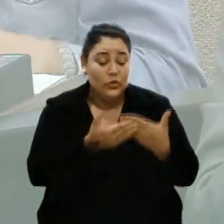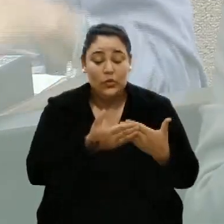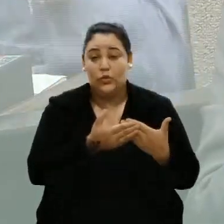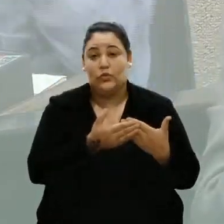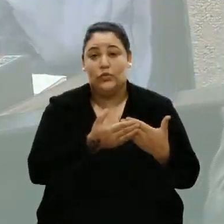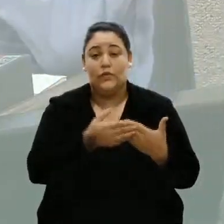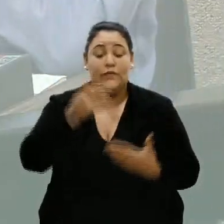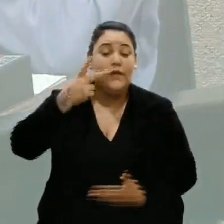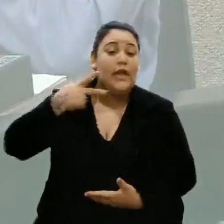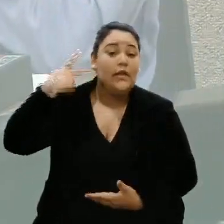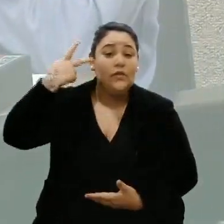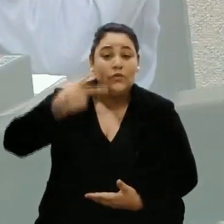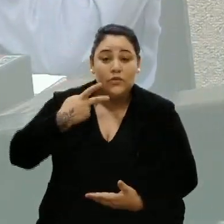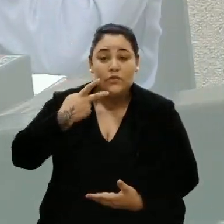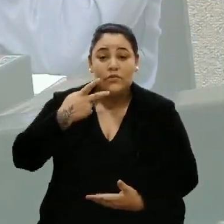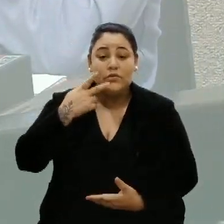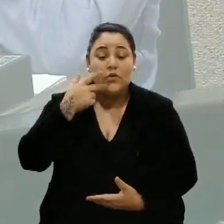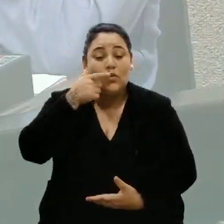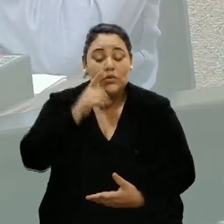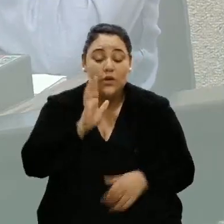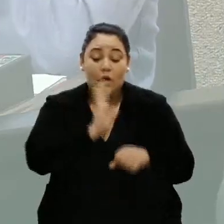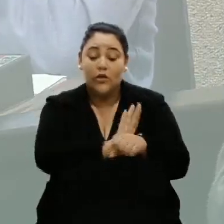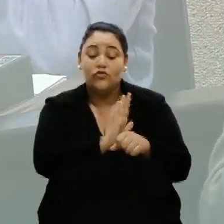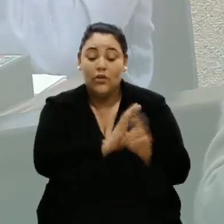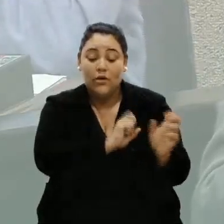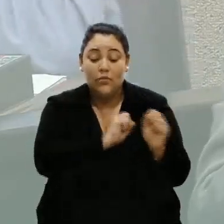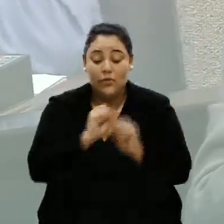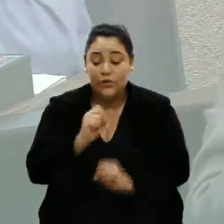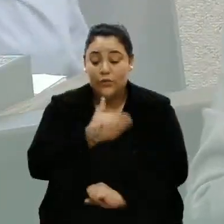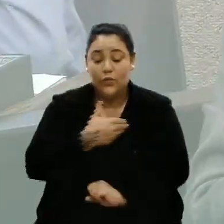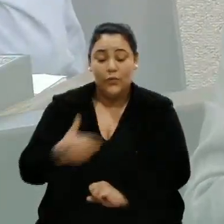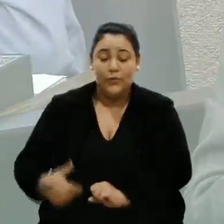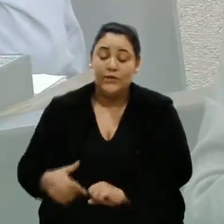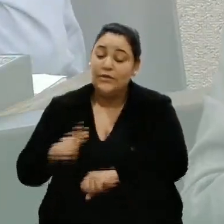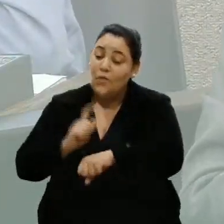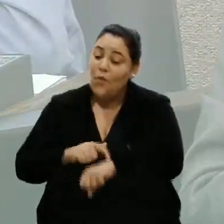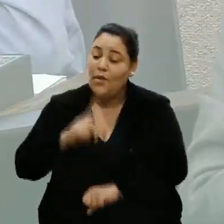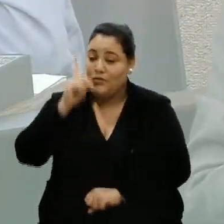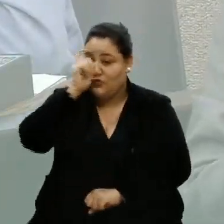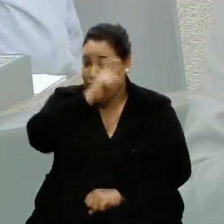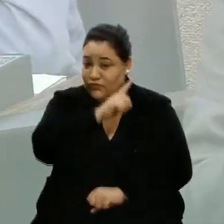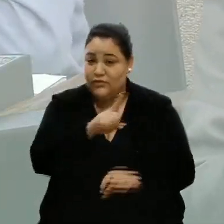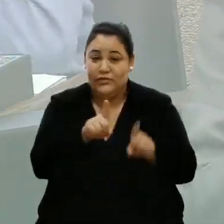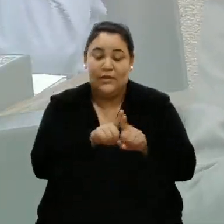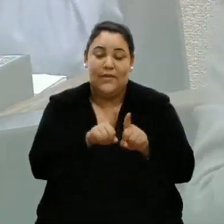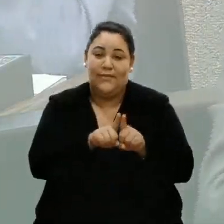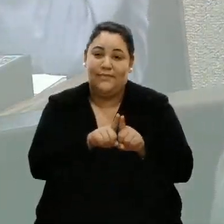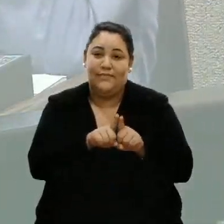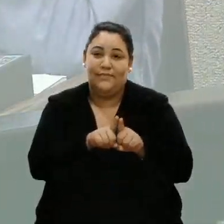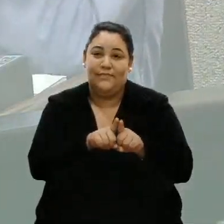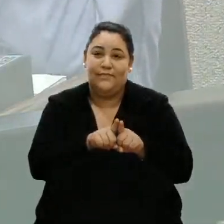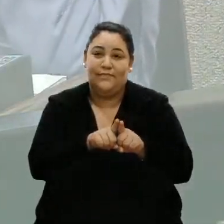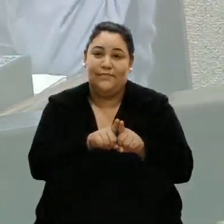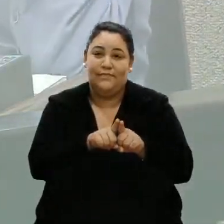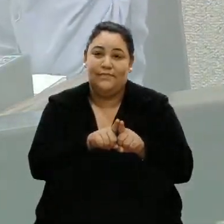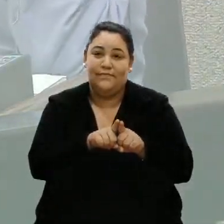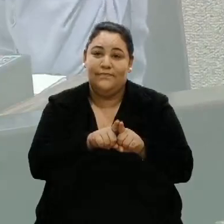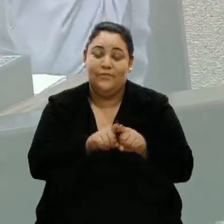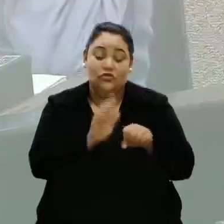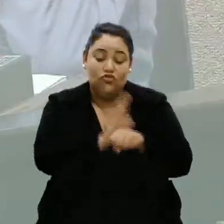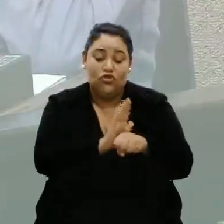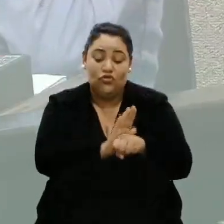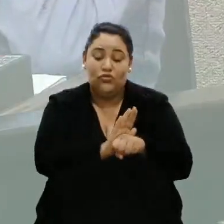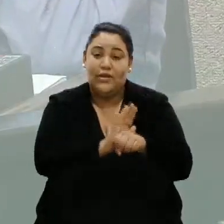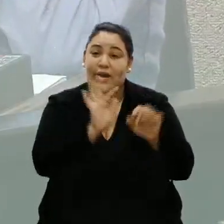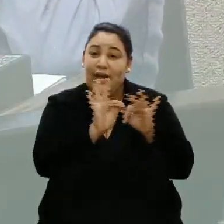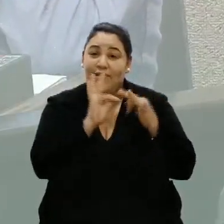possam auxiliar o poder público nesse momento tão precário e tão difícil, de condicionar aquelas famílias a ter um entendimento